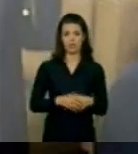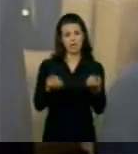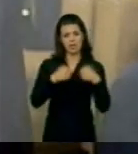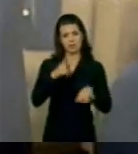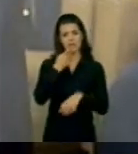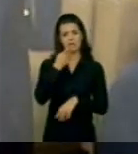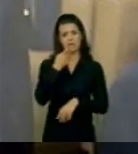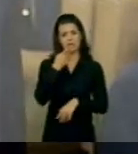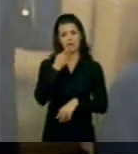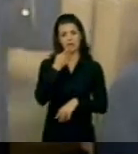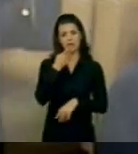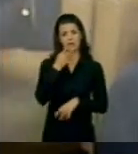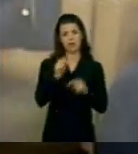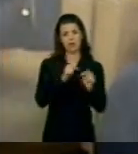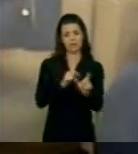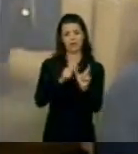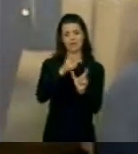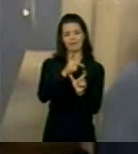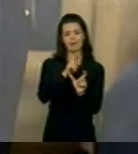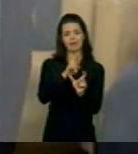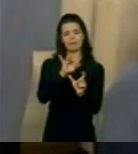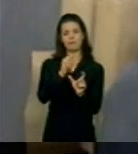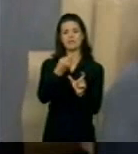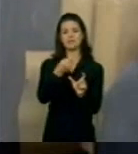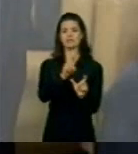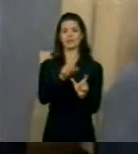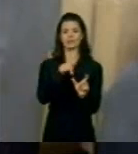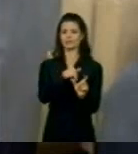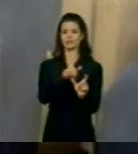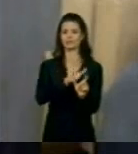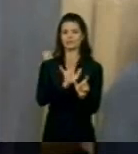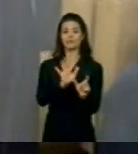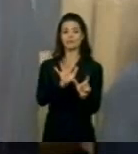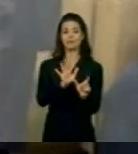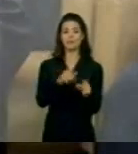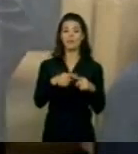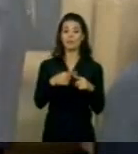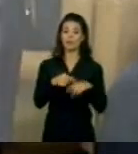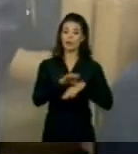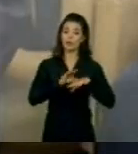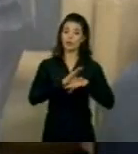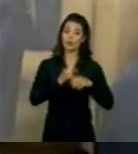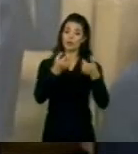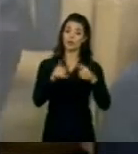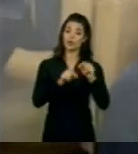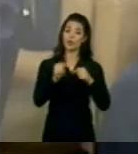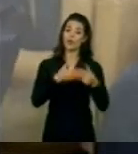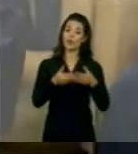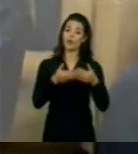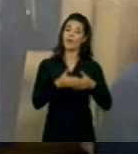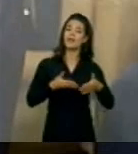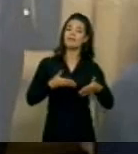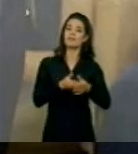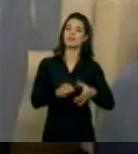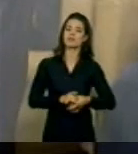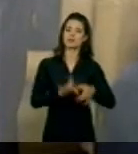aspecto restritivo da palavra prisão, porque, no fundo, o que está aqui se querendo dizer é justamente qualquer tipo